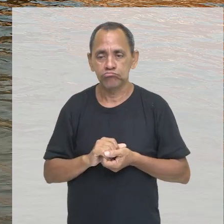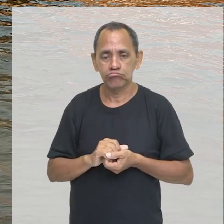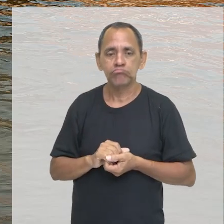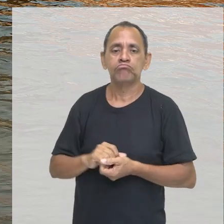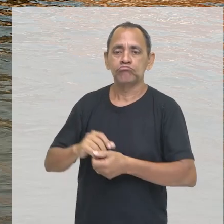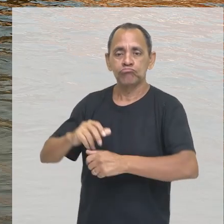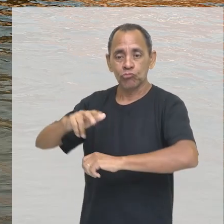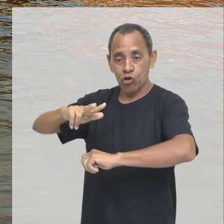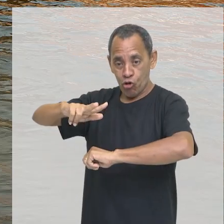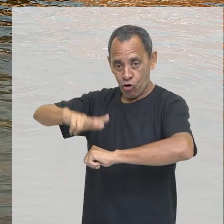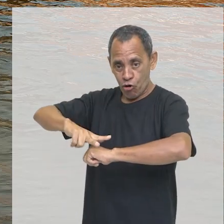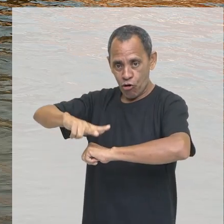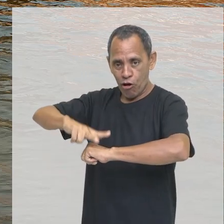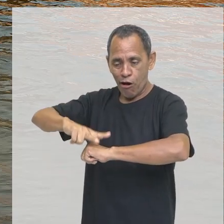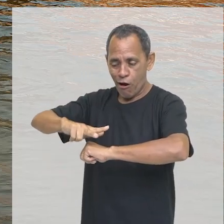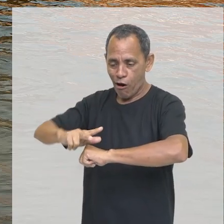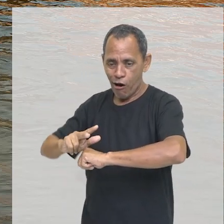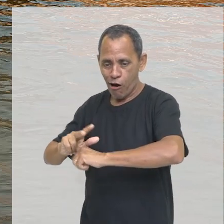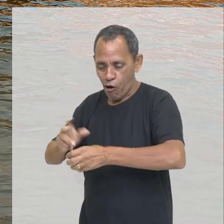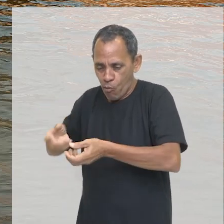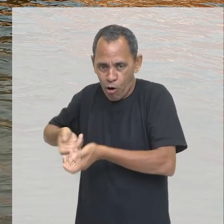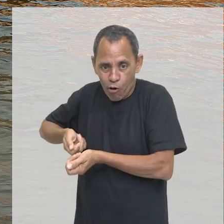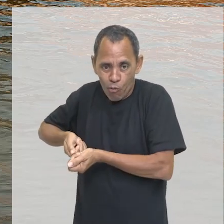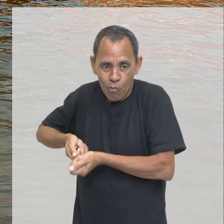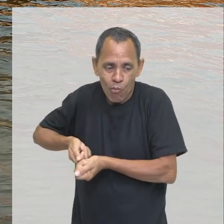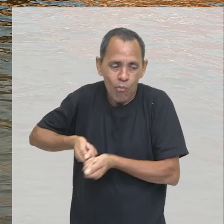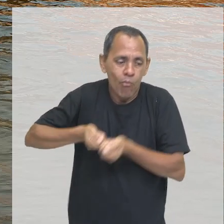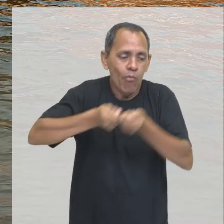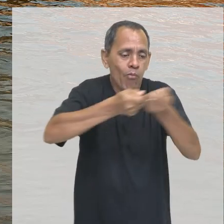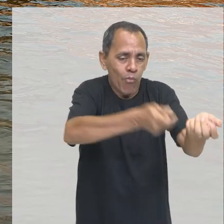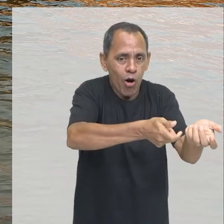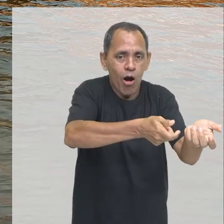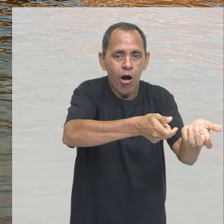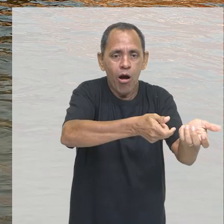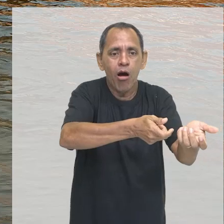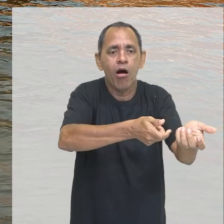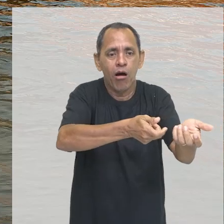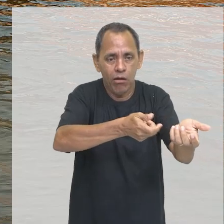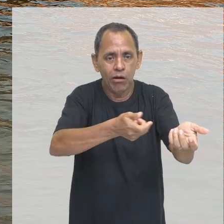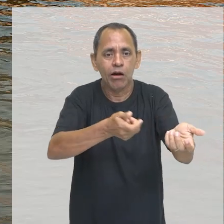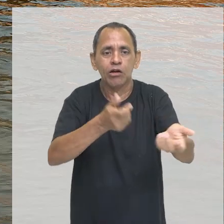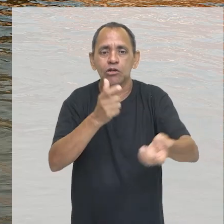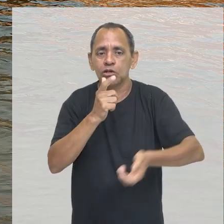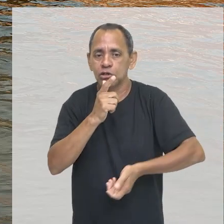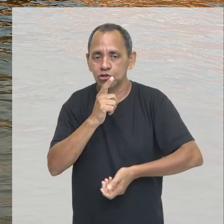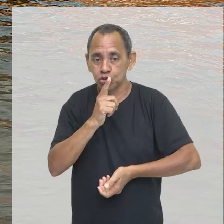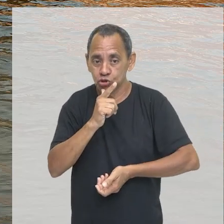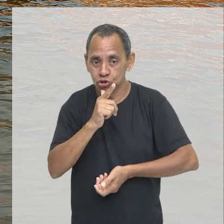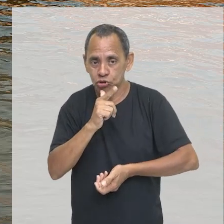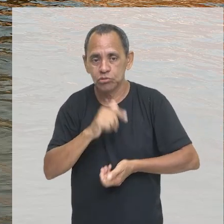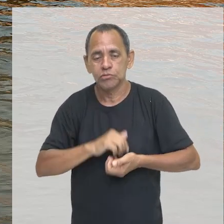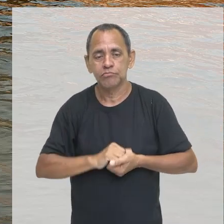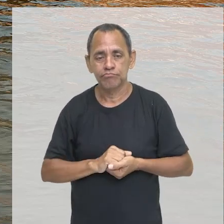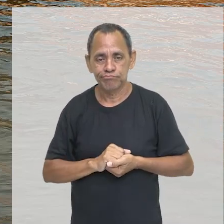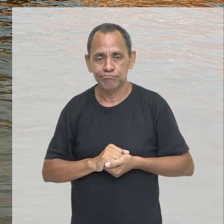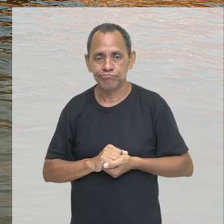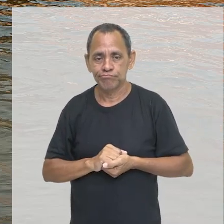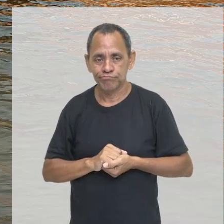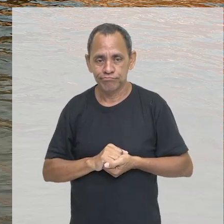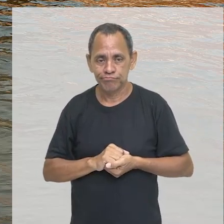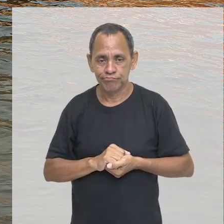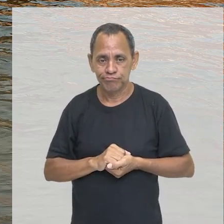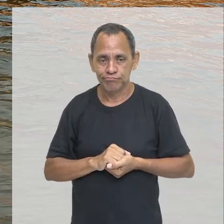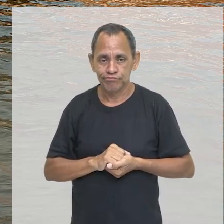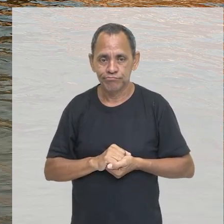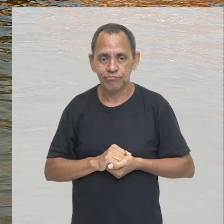de que é importante atentarmos que até hoje o processo de saneamento na Índia, né, fazendo um comparativo,